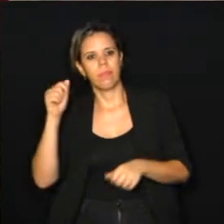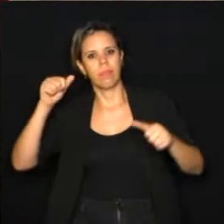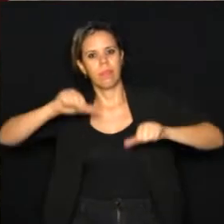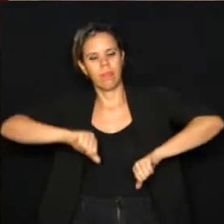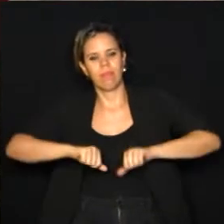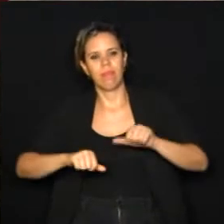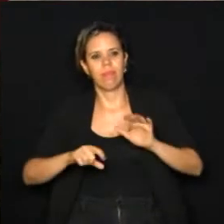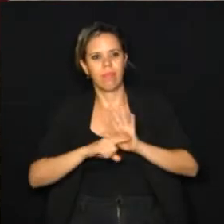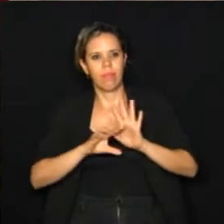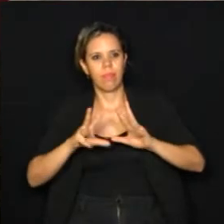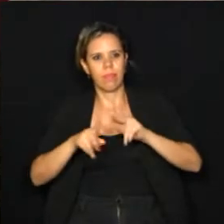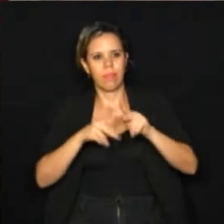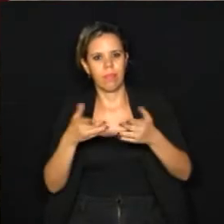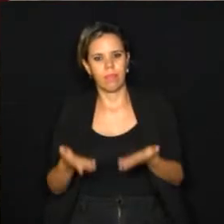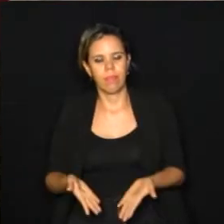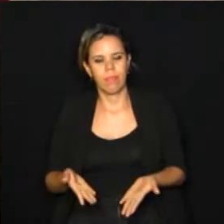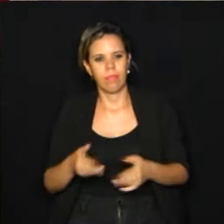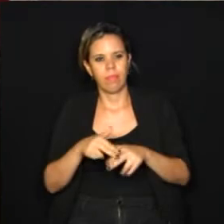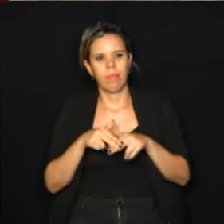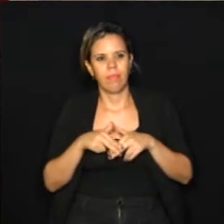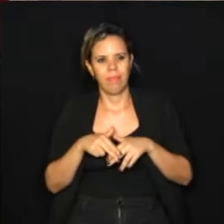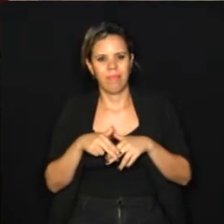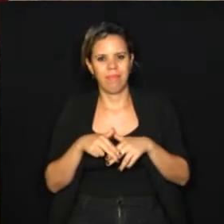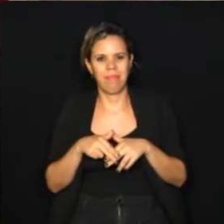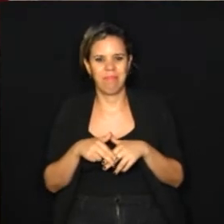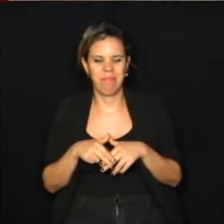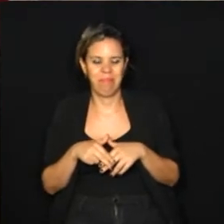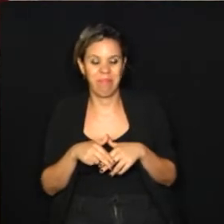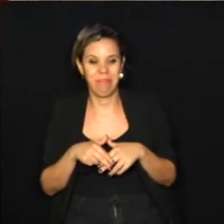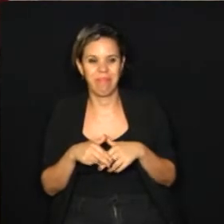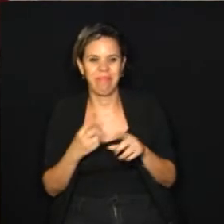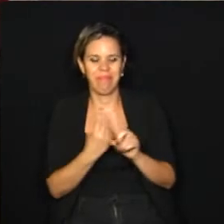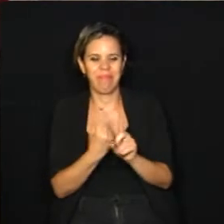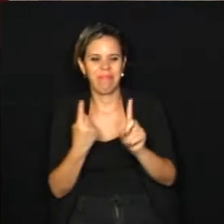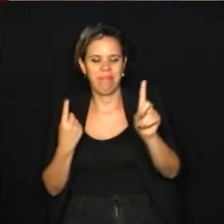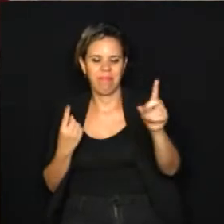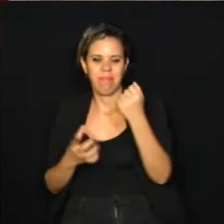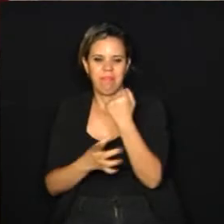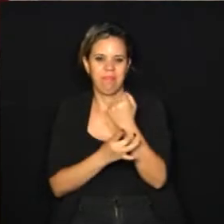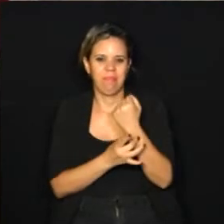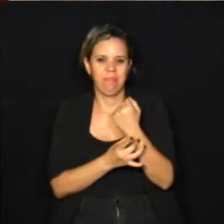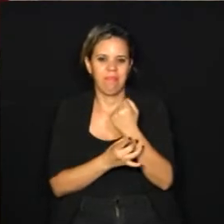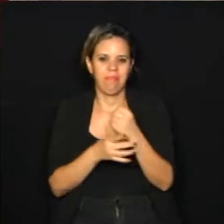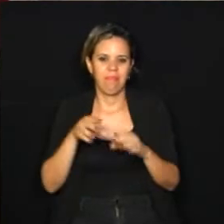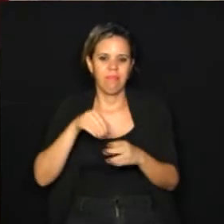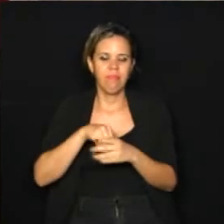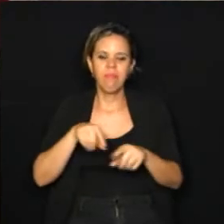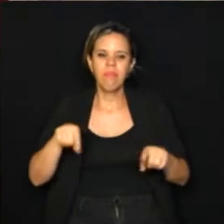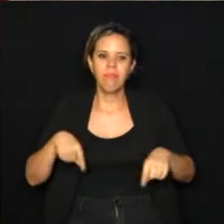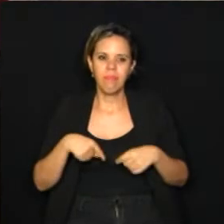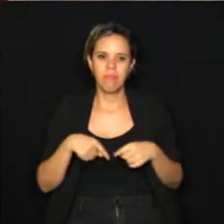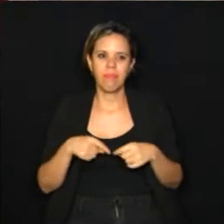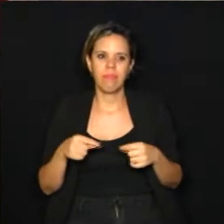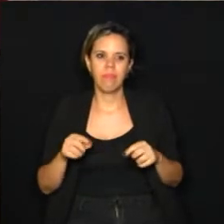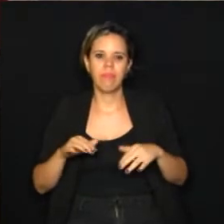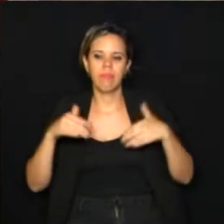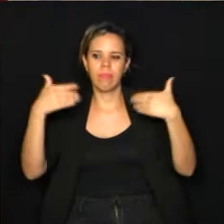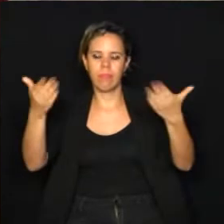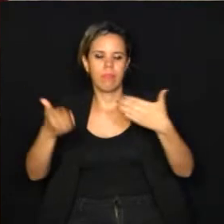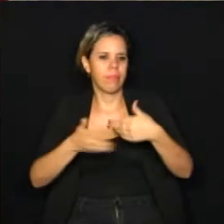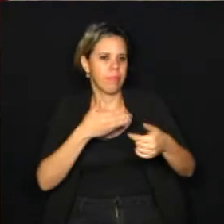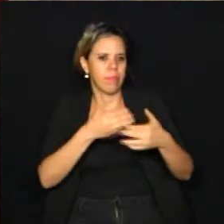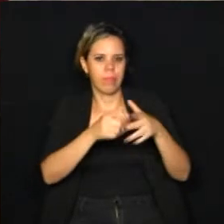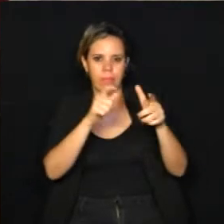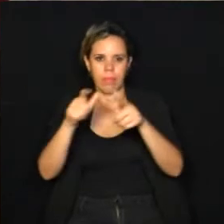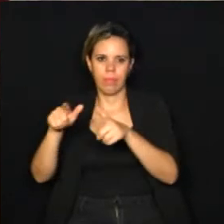de toda a equipe aqui, por isso que a gente fica numa distância segura aqui dentro do estúdio, mas fora daqui, em qualquer ambiente